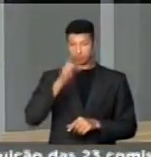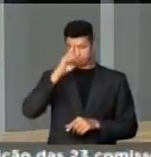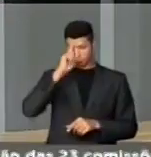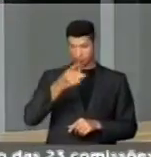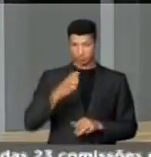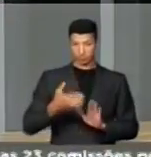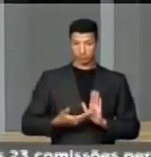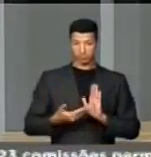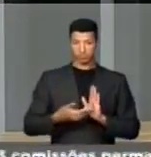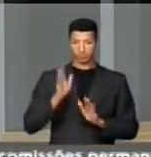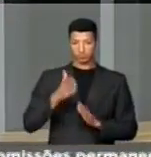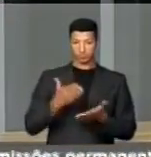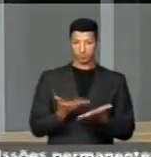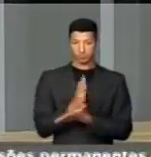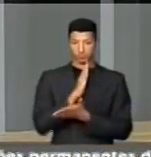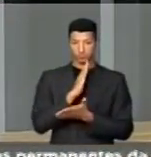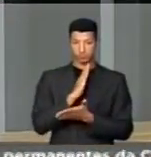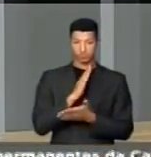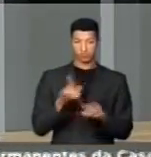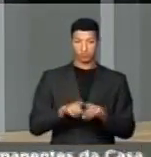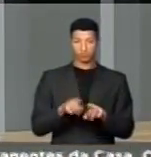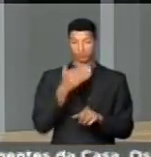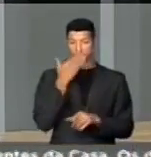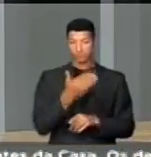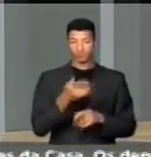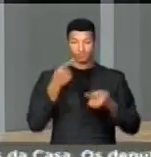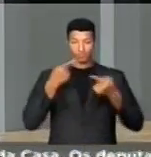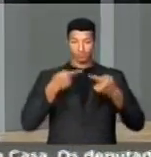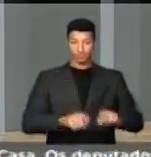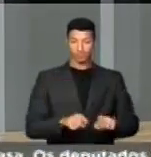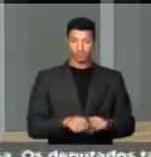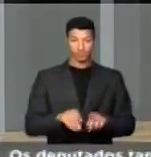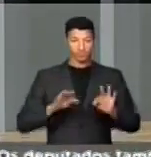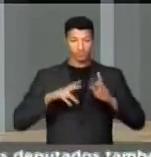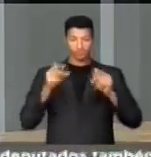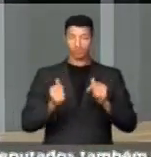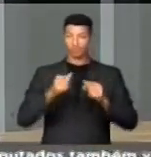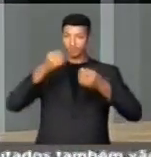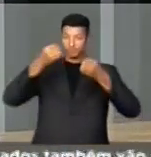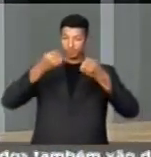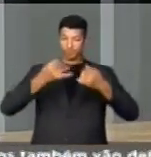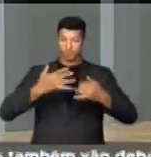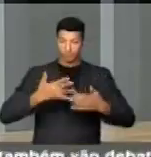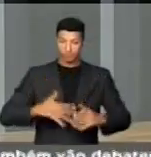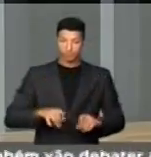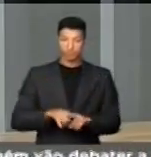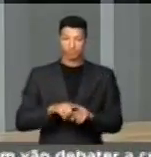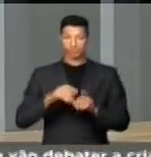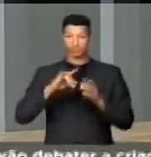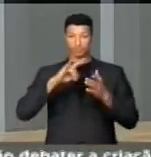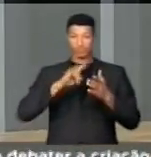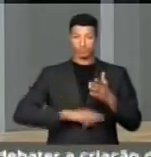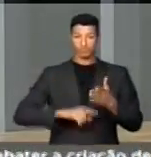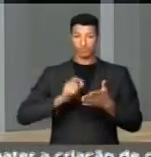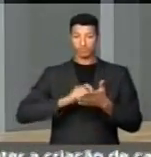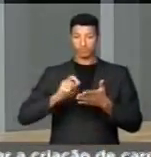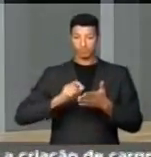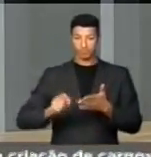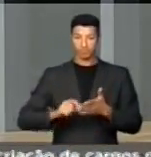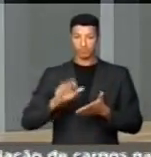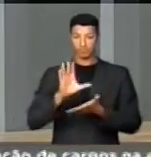esta casa e que foi aprovado, de maneira contrária a todo o discurso, inclusive o documento assinado